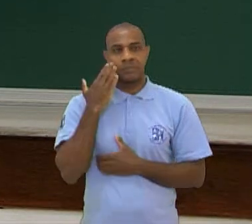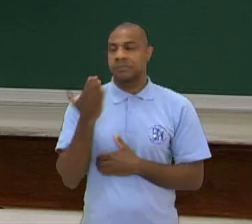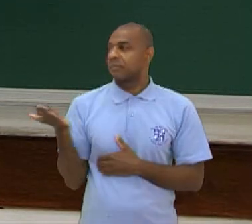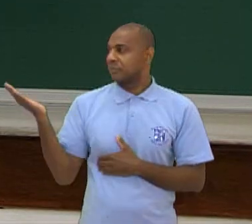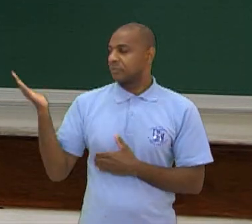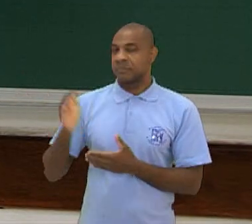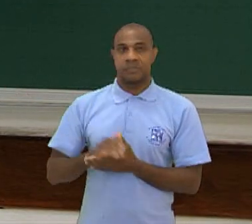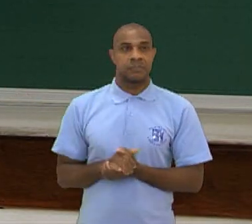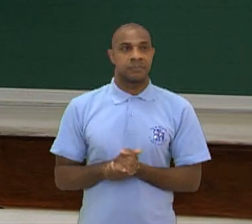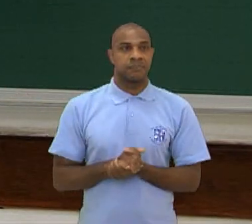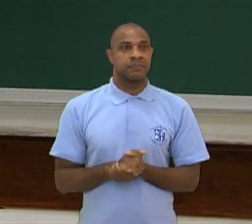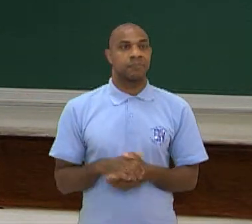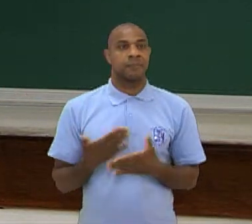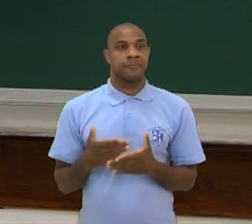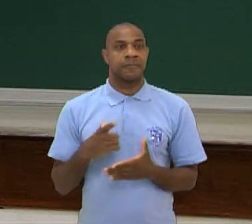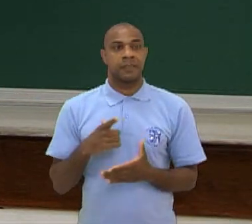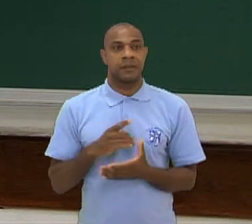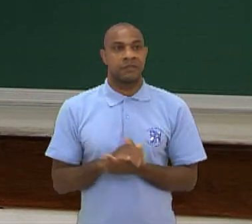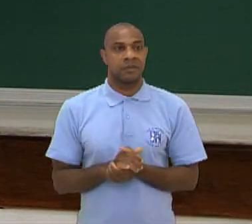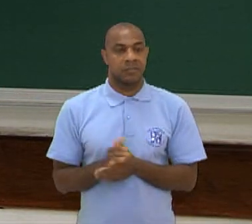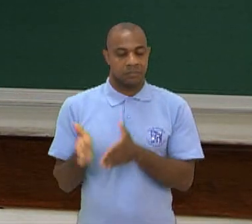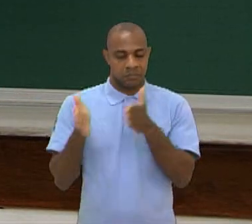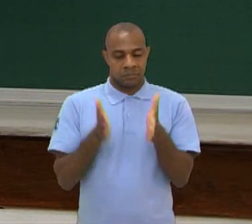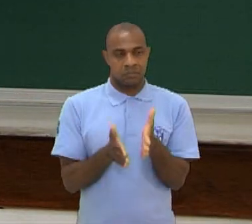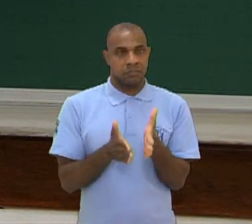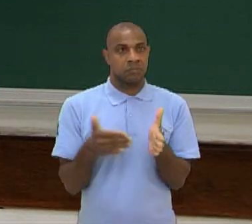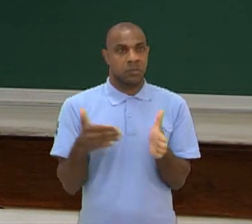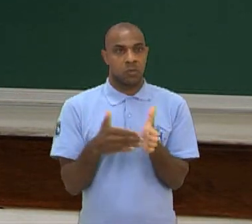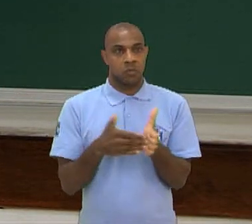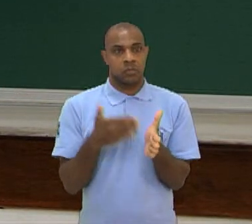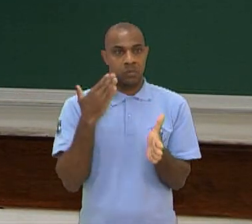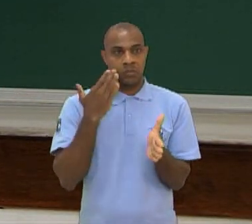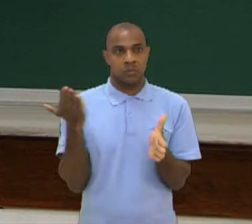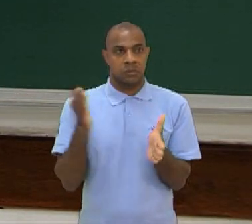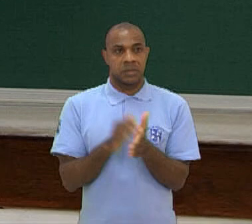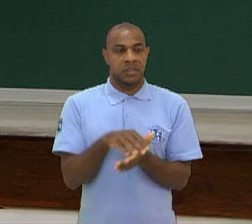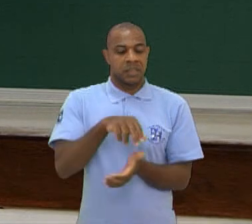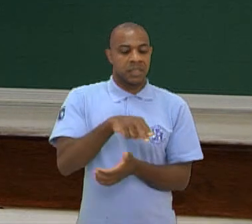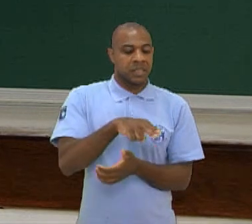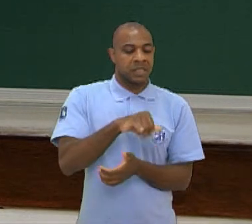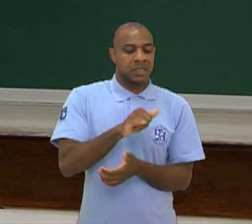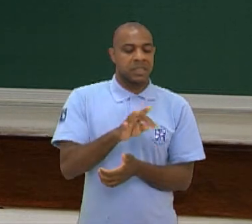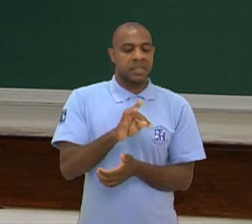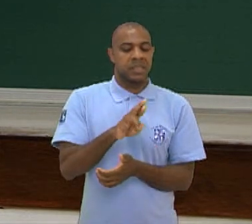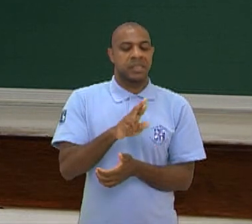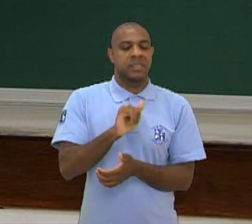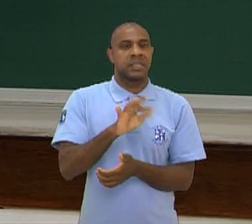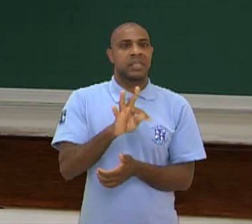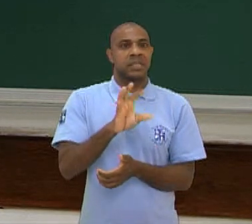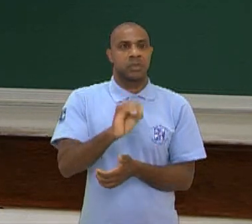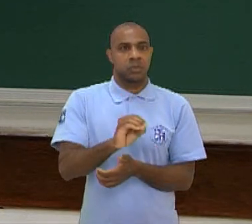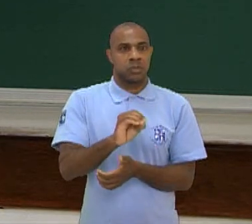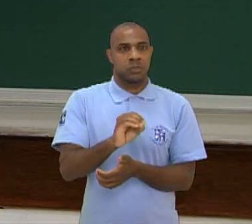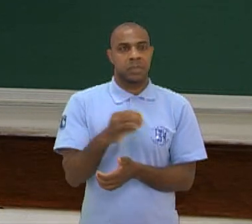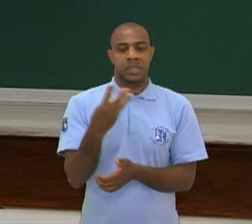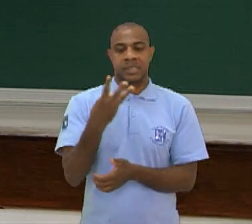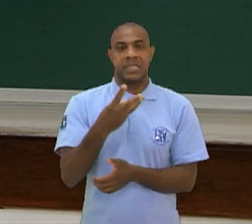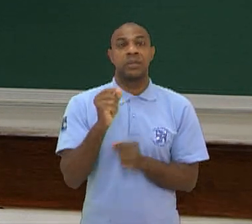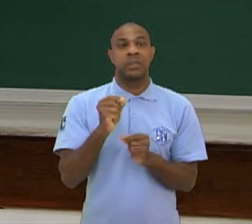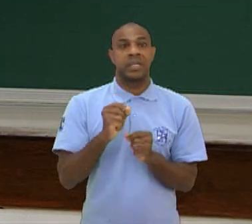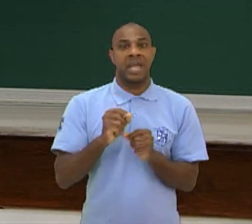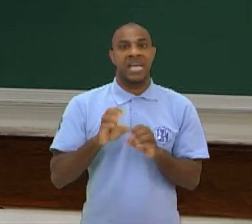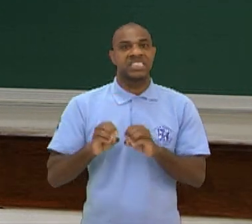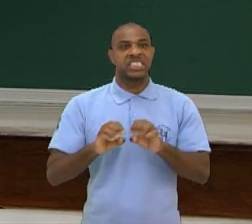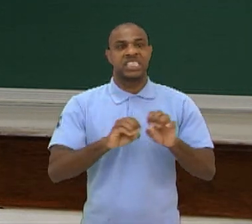tá? Aí vai para a última etapa de nitrificação, onde o nitrito agora é convertido por uma terceira bactéria